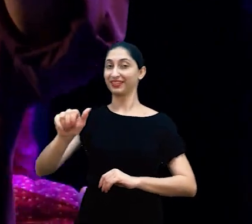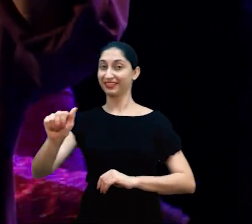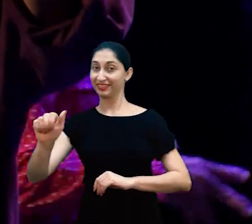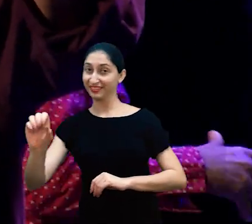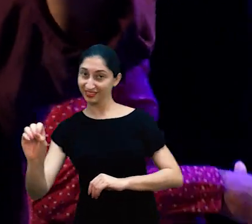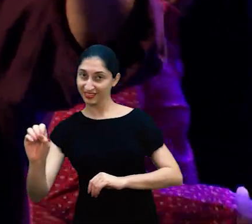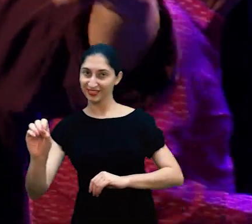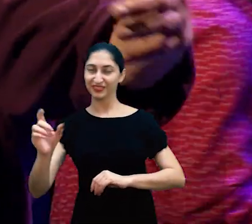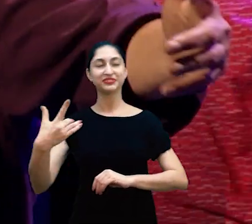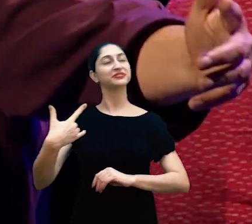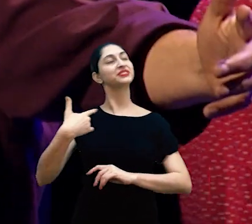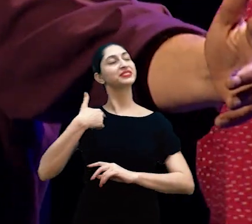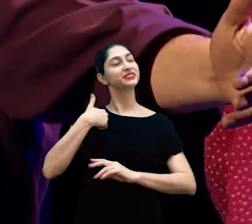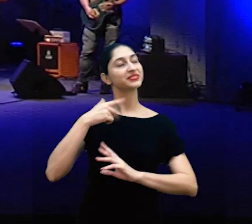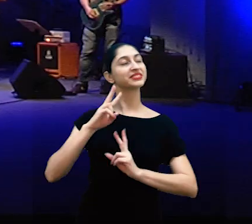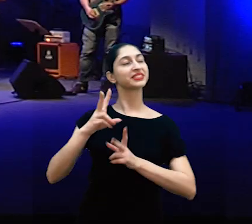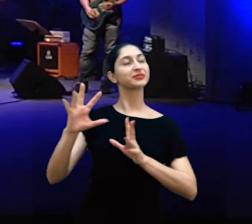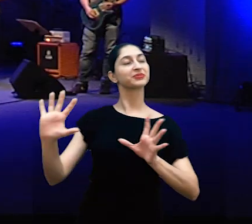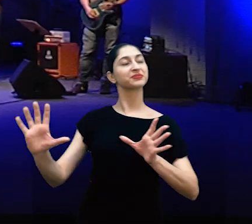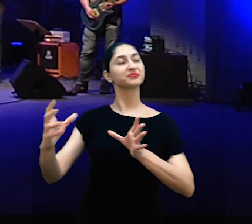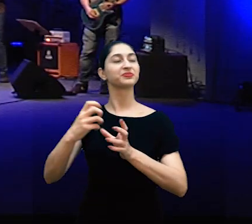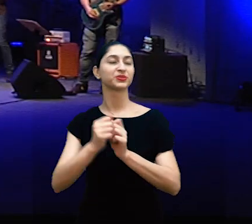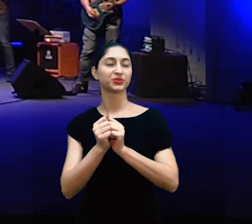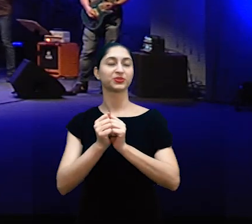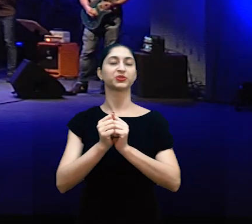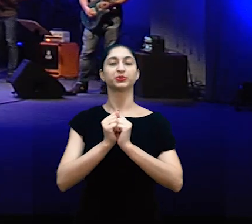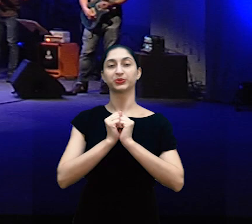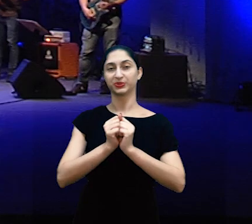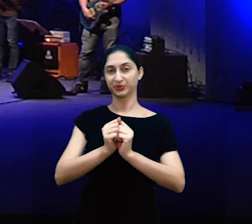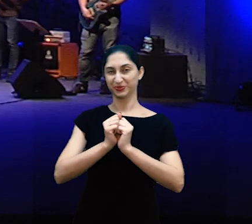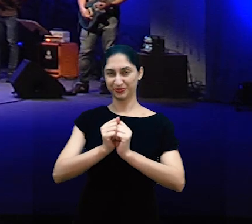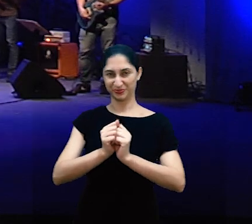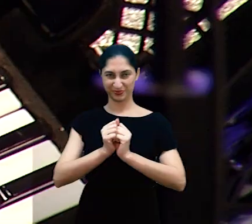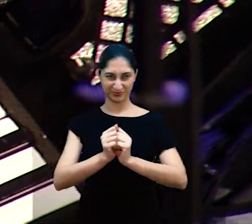meu matulão.